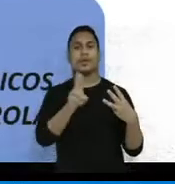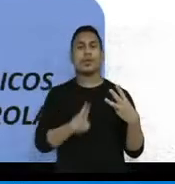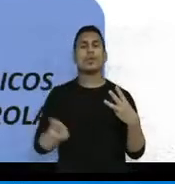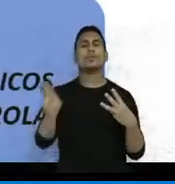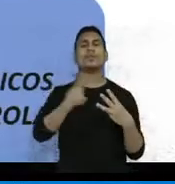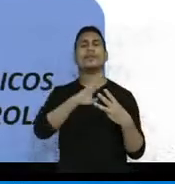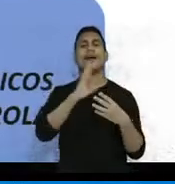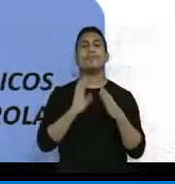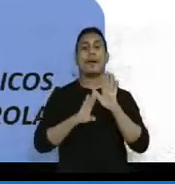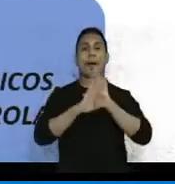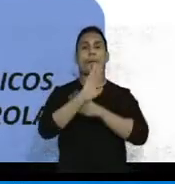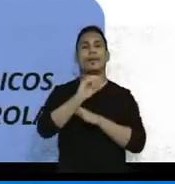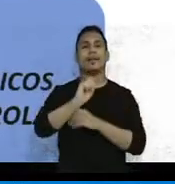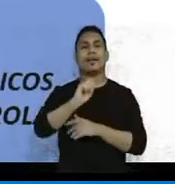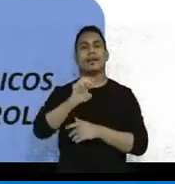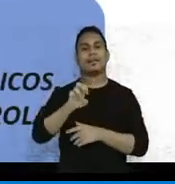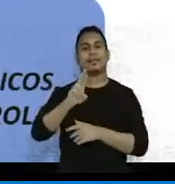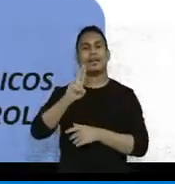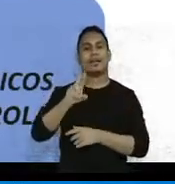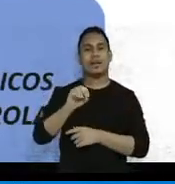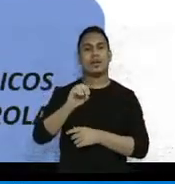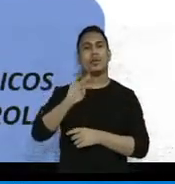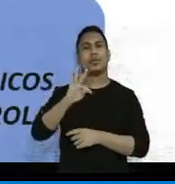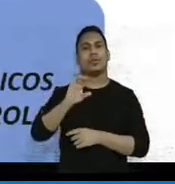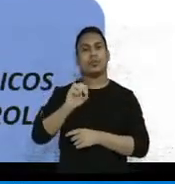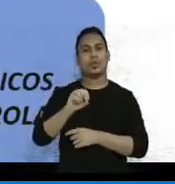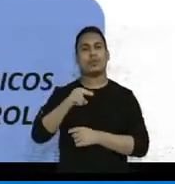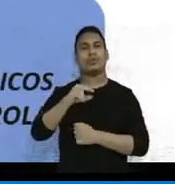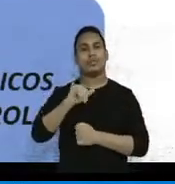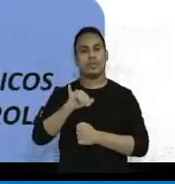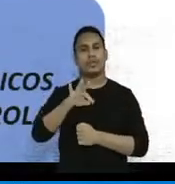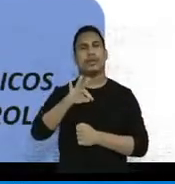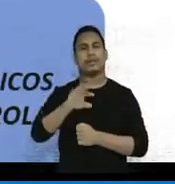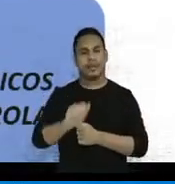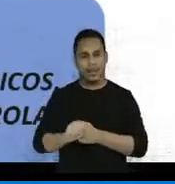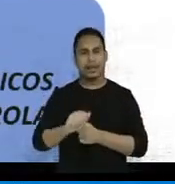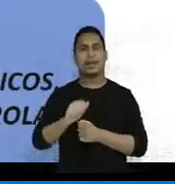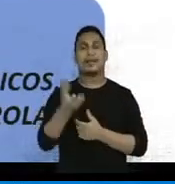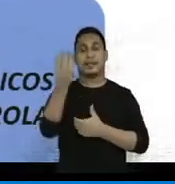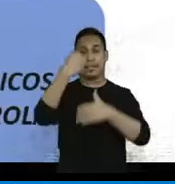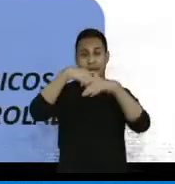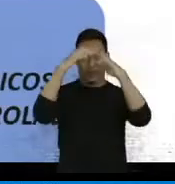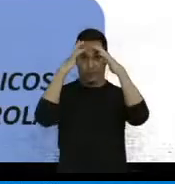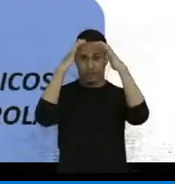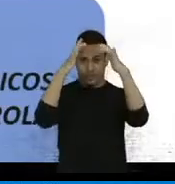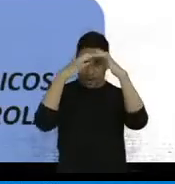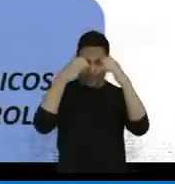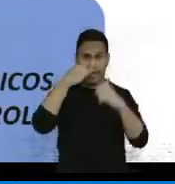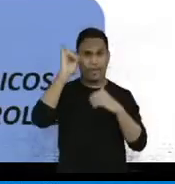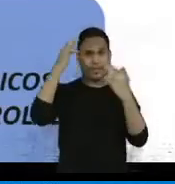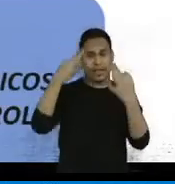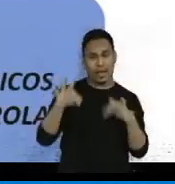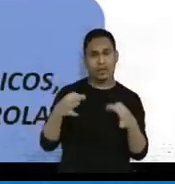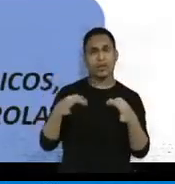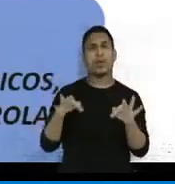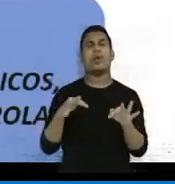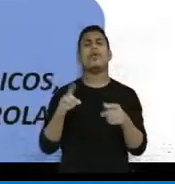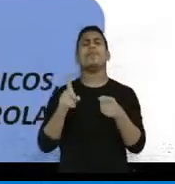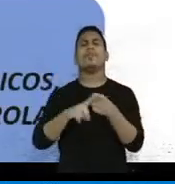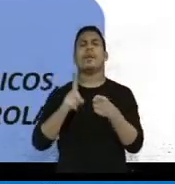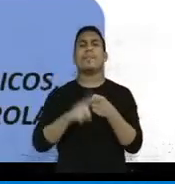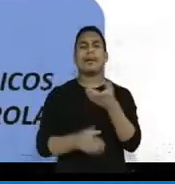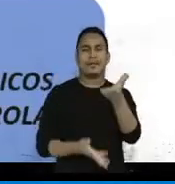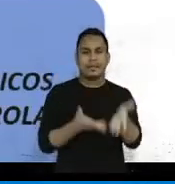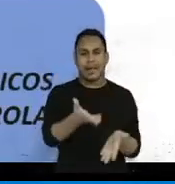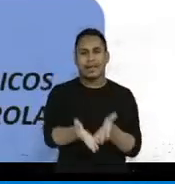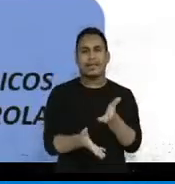dor. Tanto reduzir a dor, quanto a gente usa essas plantas para tratar depressão, para tratar ansiedade, porque